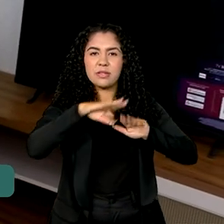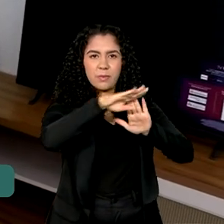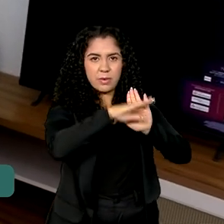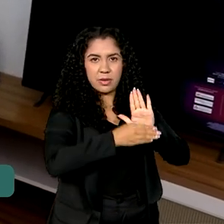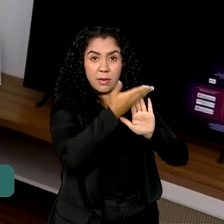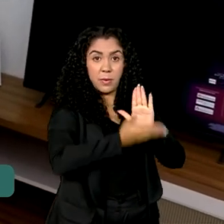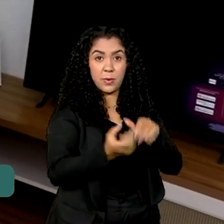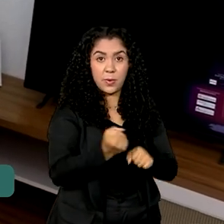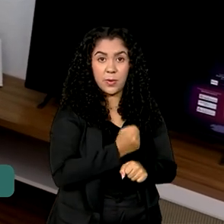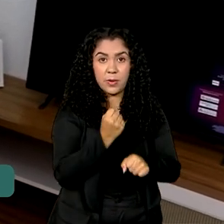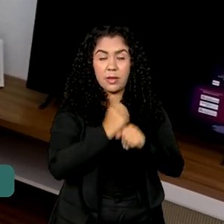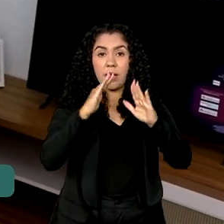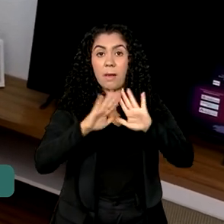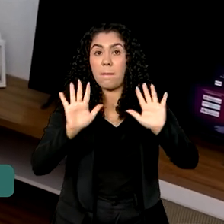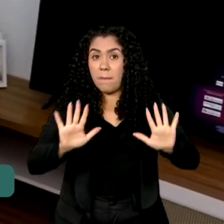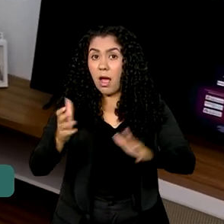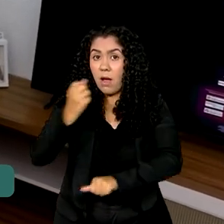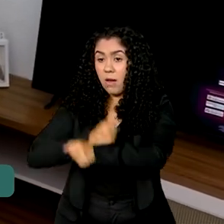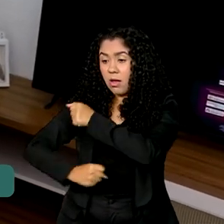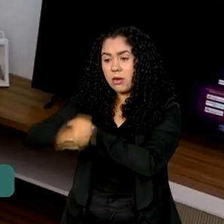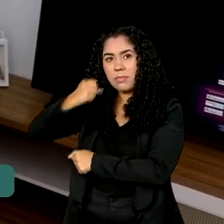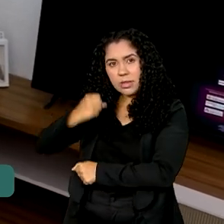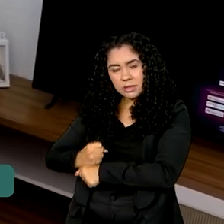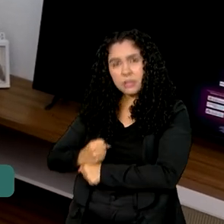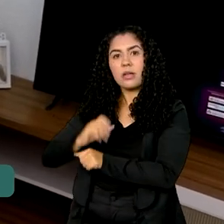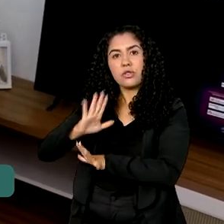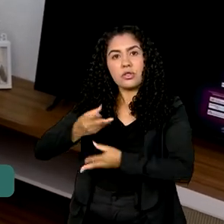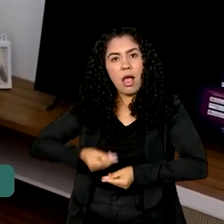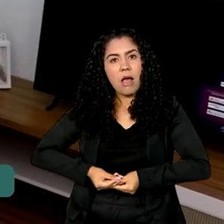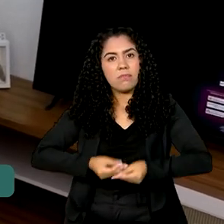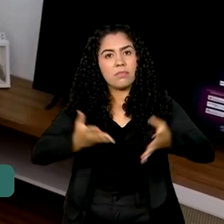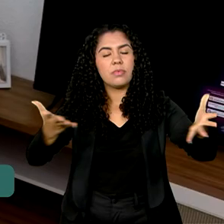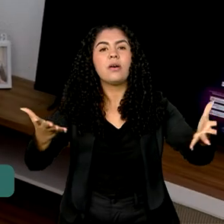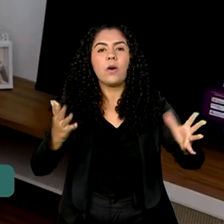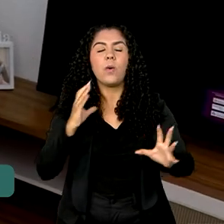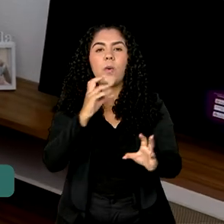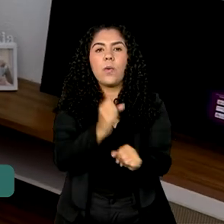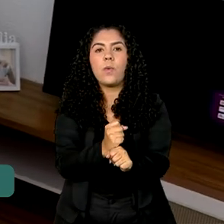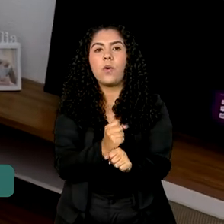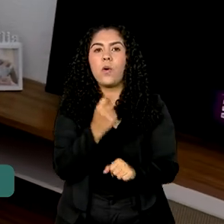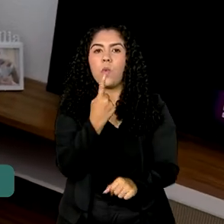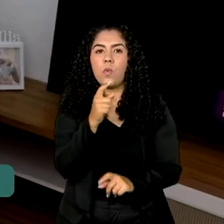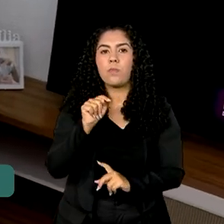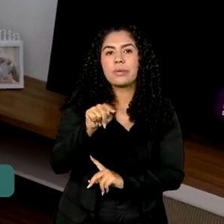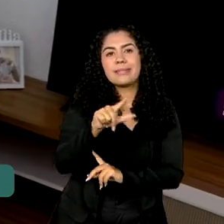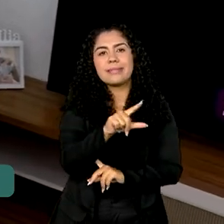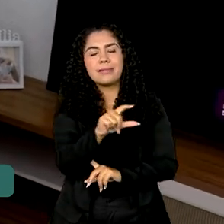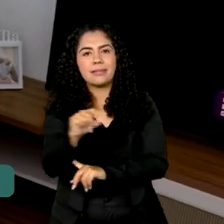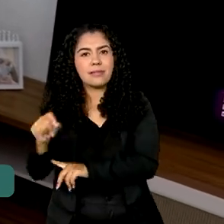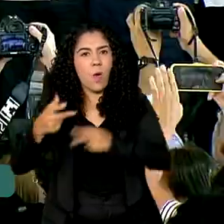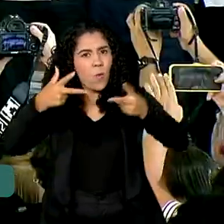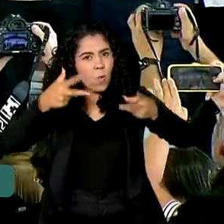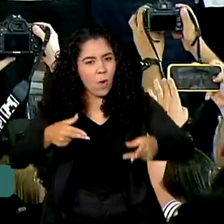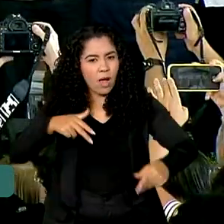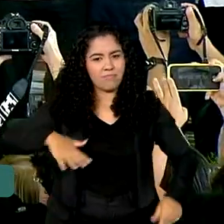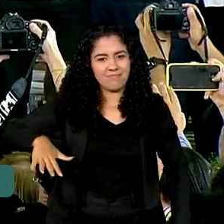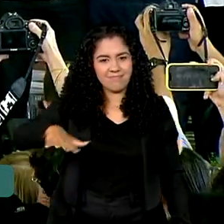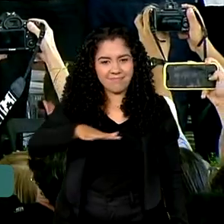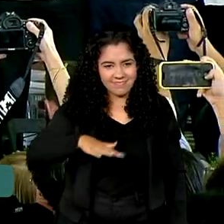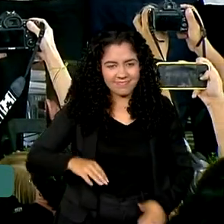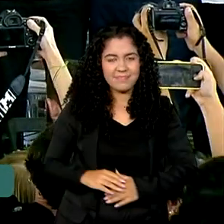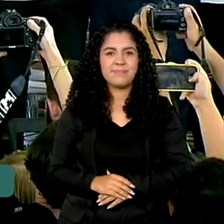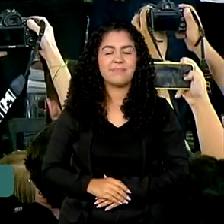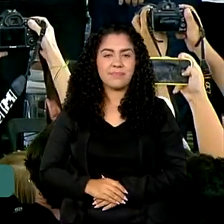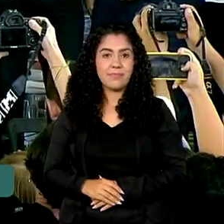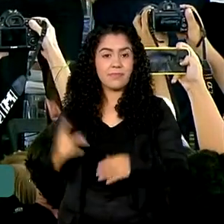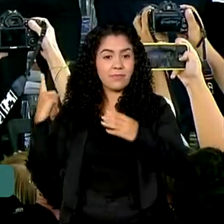no ano passado, foram entregues à população do estado mais de 1.100 unidades iguais a esta. Durante a